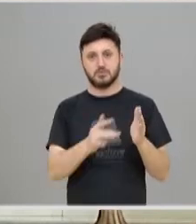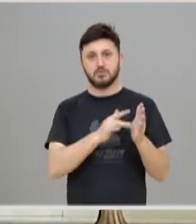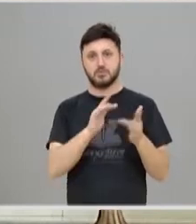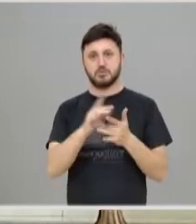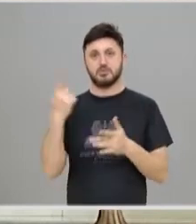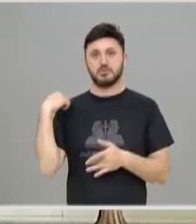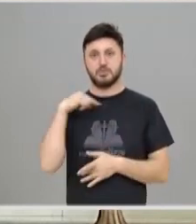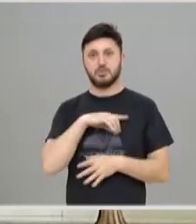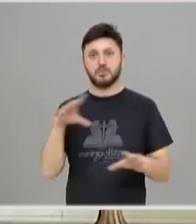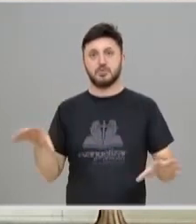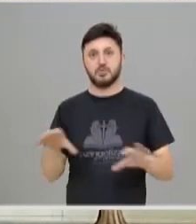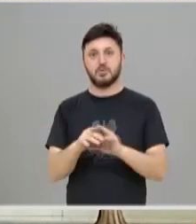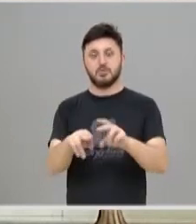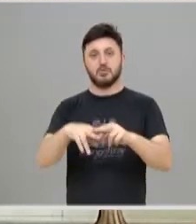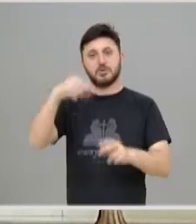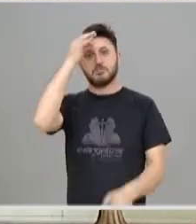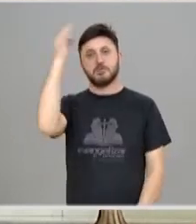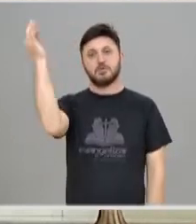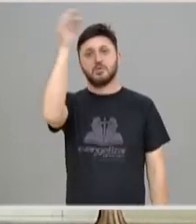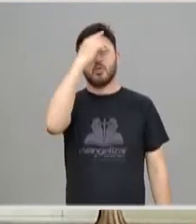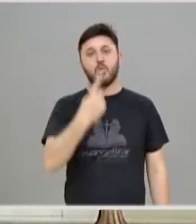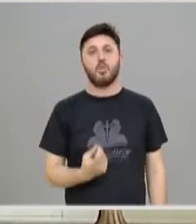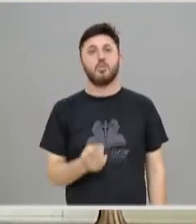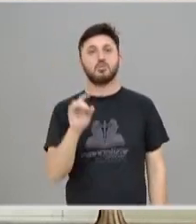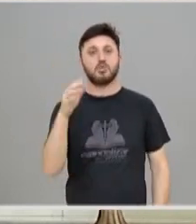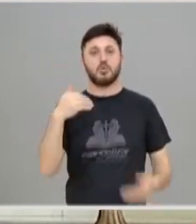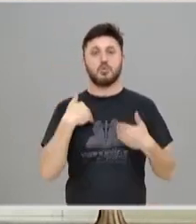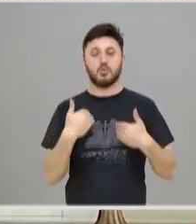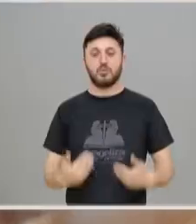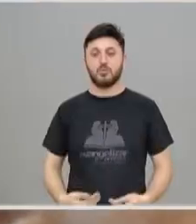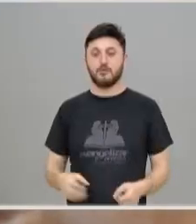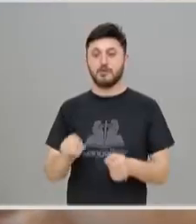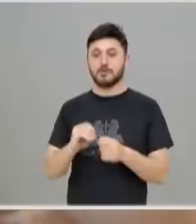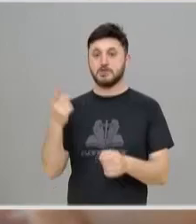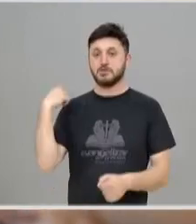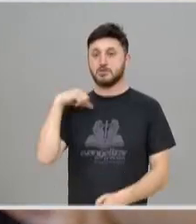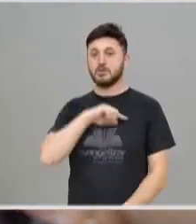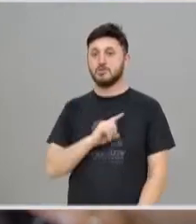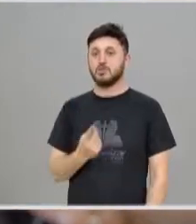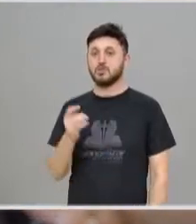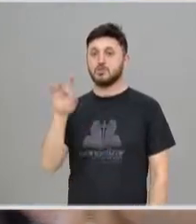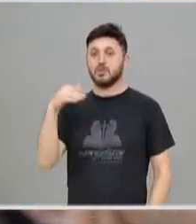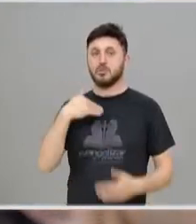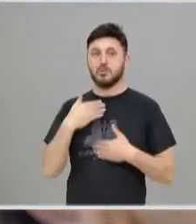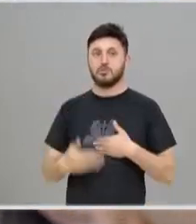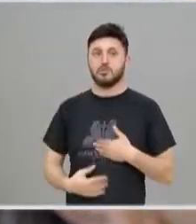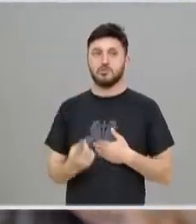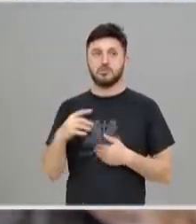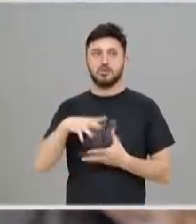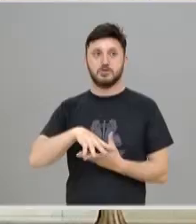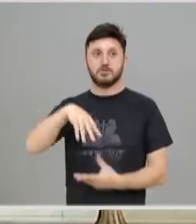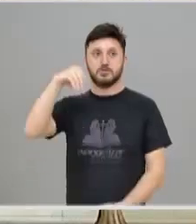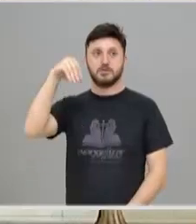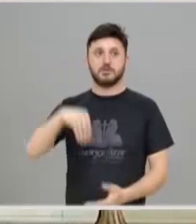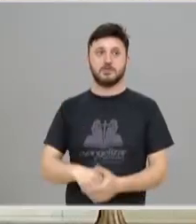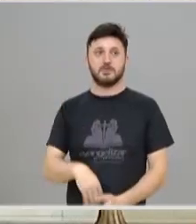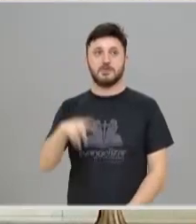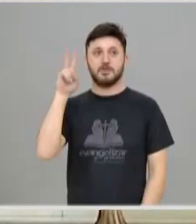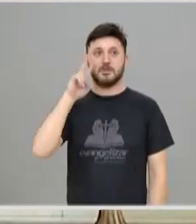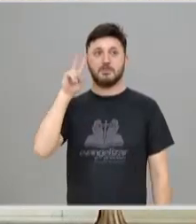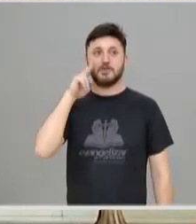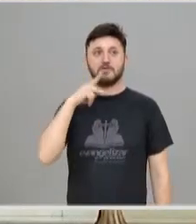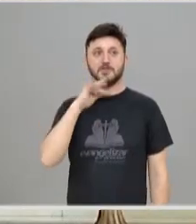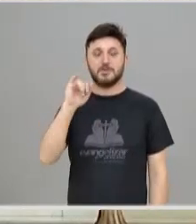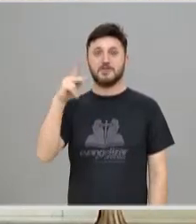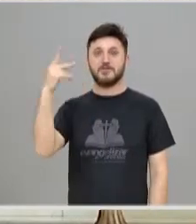Cristo, sejamos reunidos pelo Espírito Santo num só corpo. Fazei de nós um só corpo e um só Espírito.